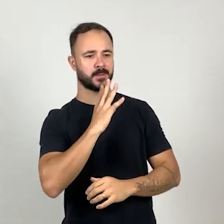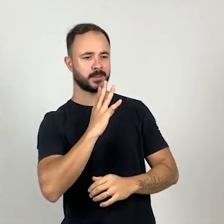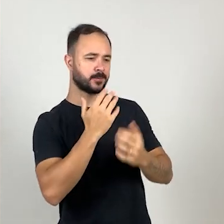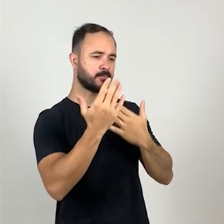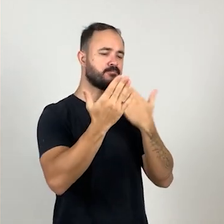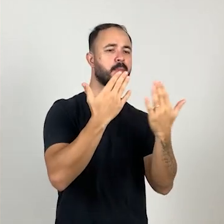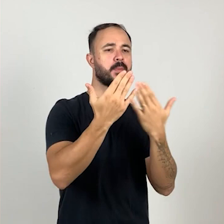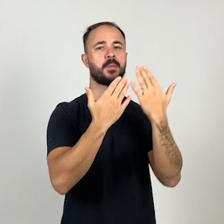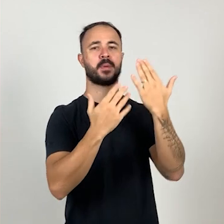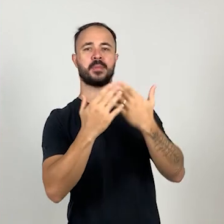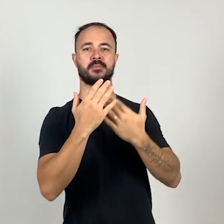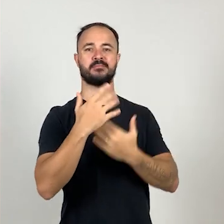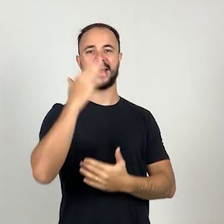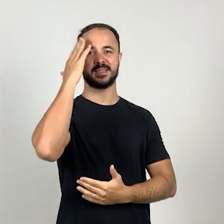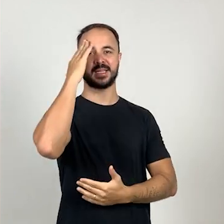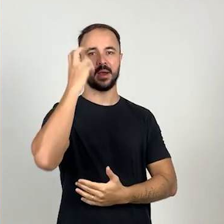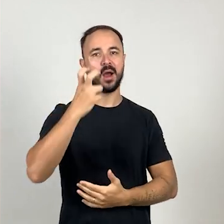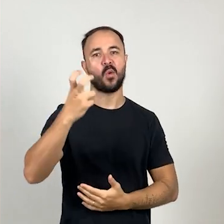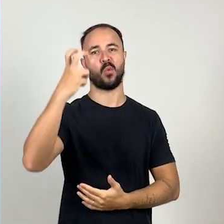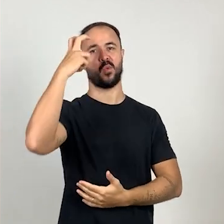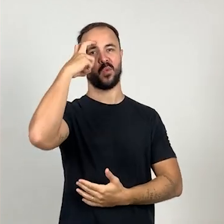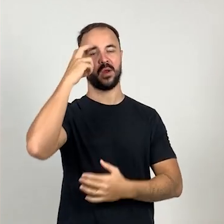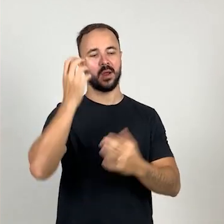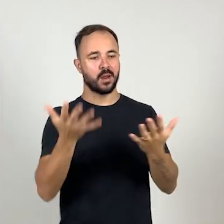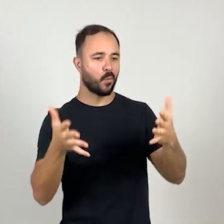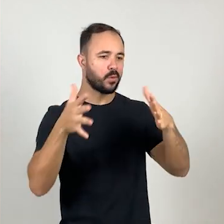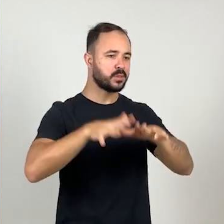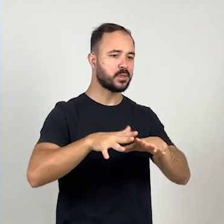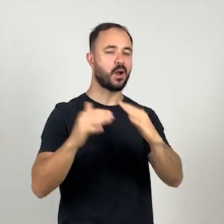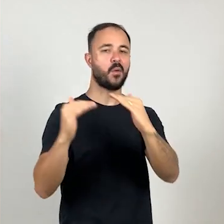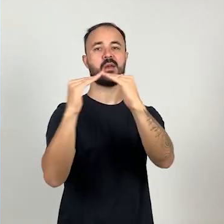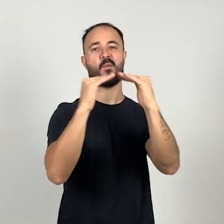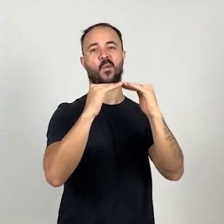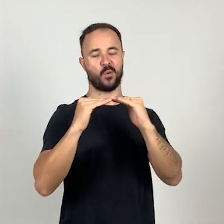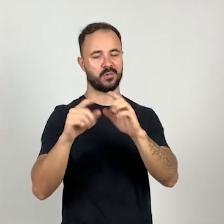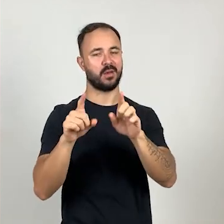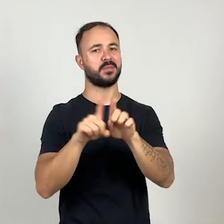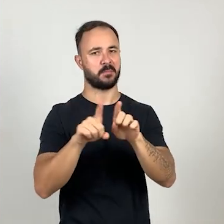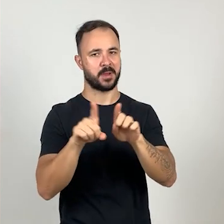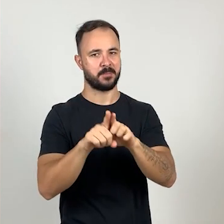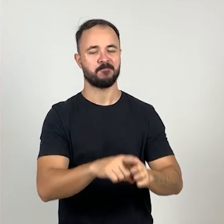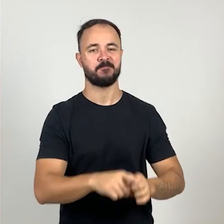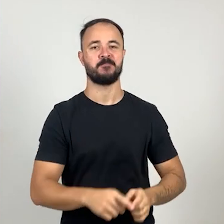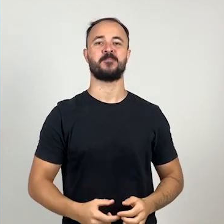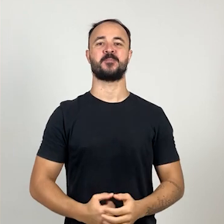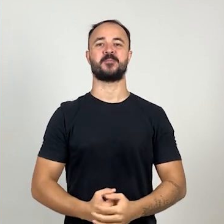tudo, promover uma cultura de respeito, inclusão e igualdade.